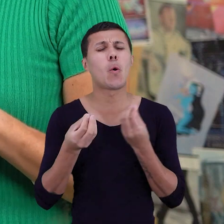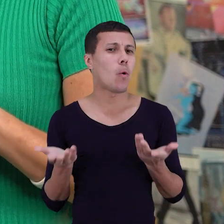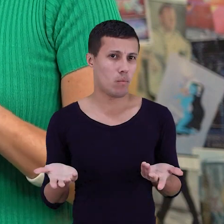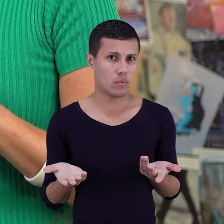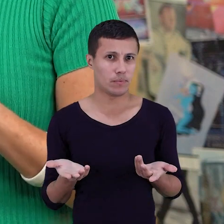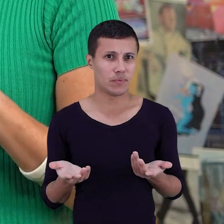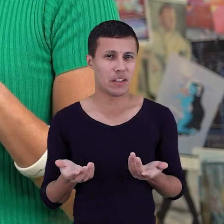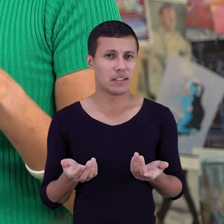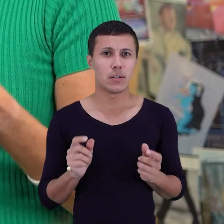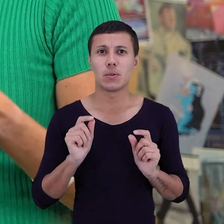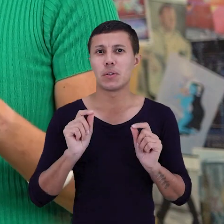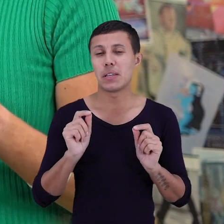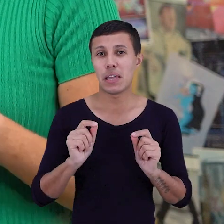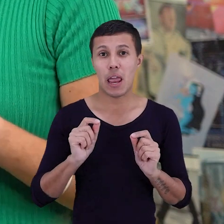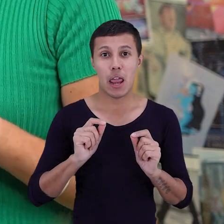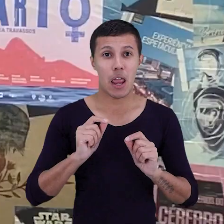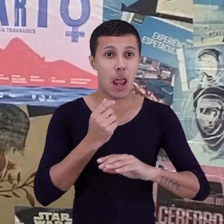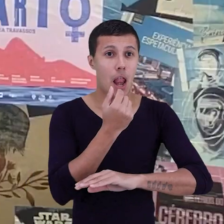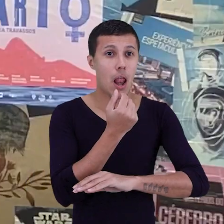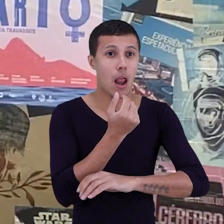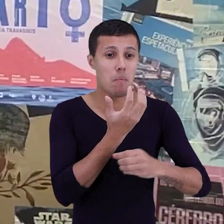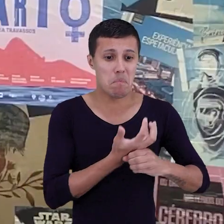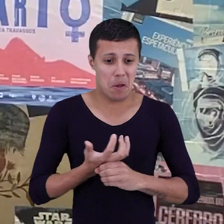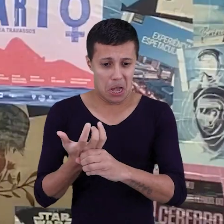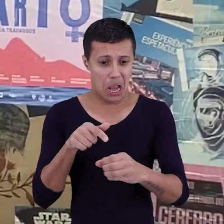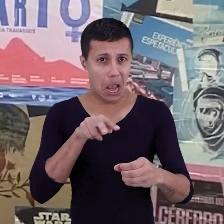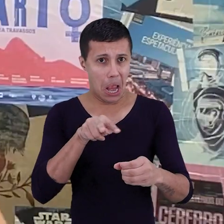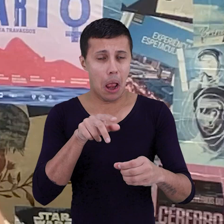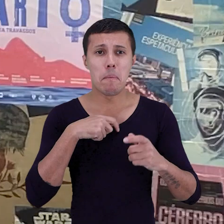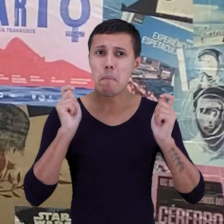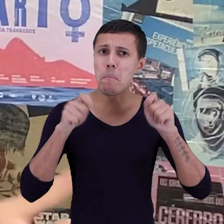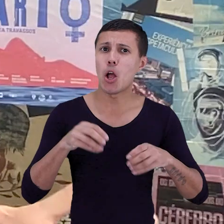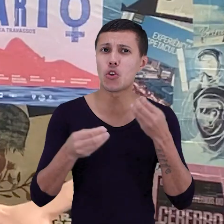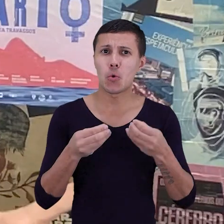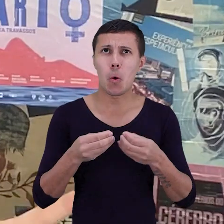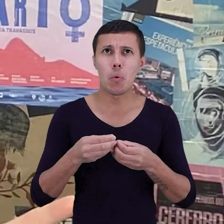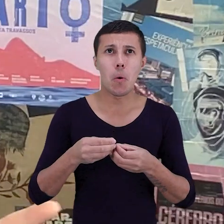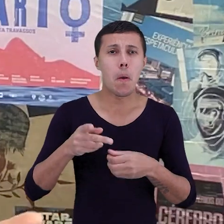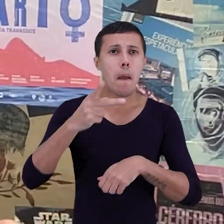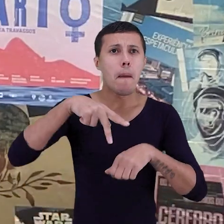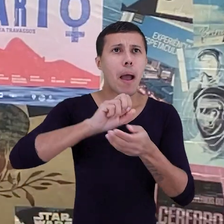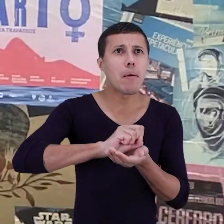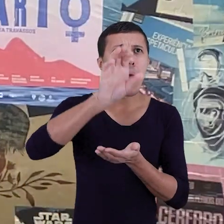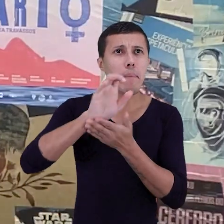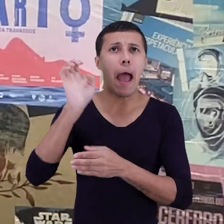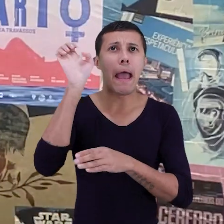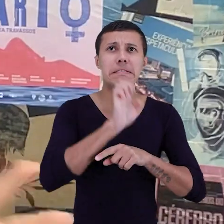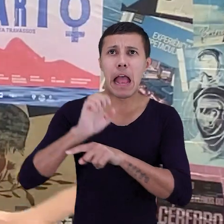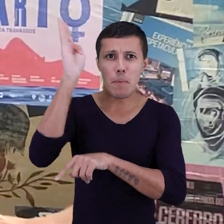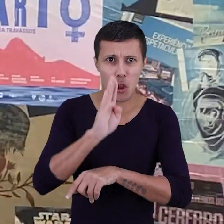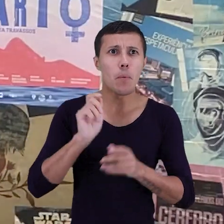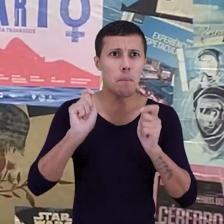Vocês pretendem... essas mudas são... É possível mandar essas mudas para outras partes do Brasil? É